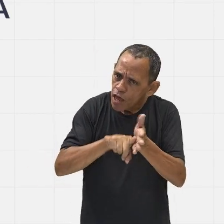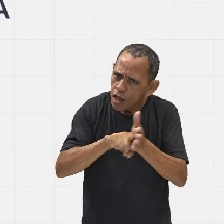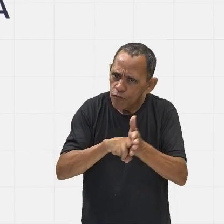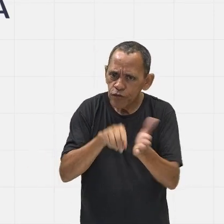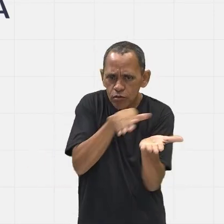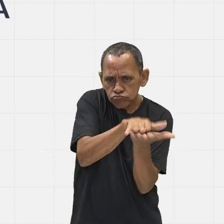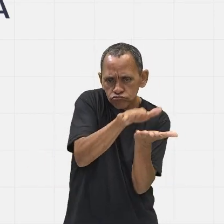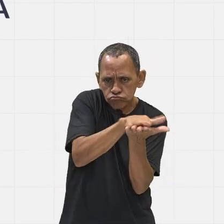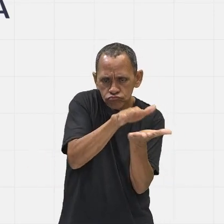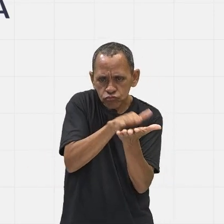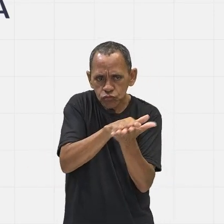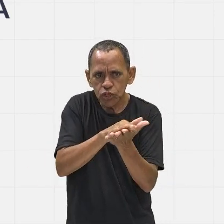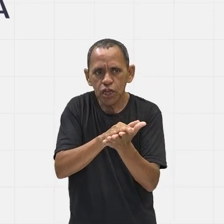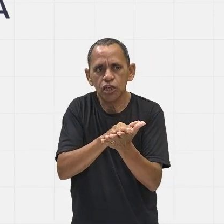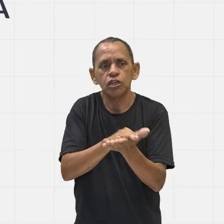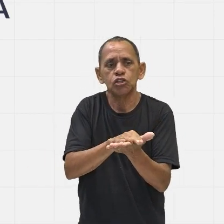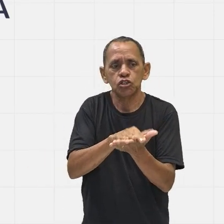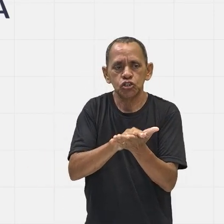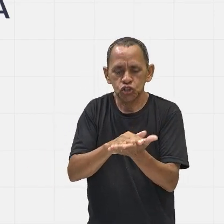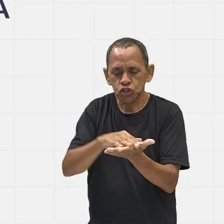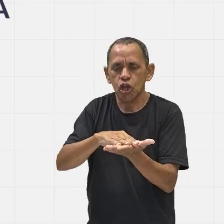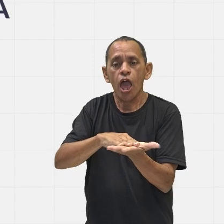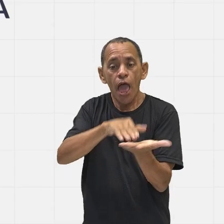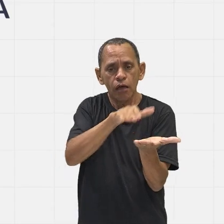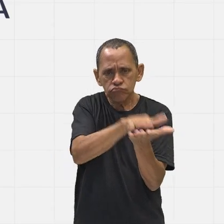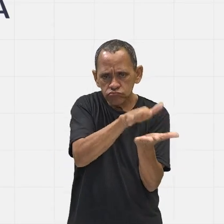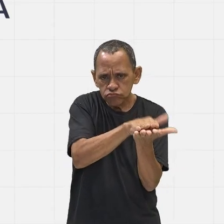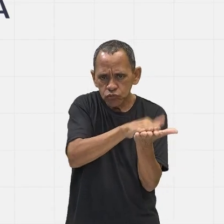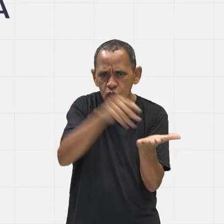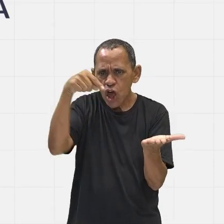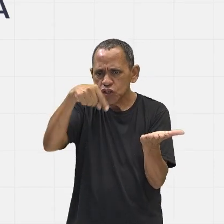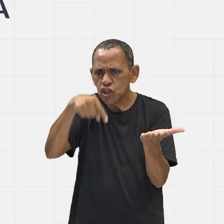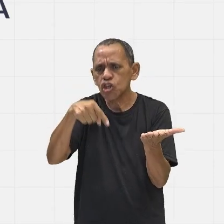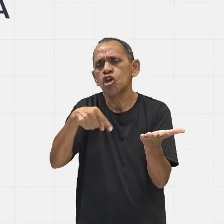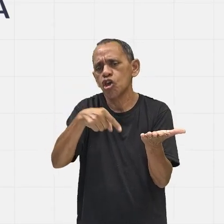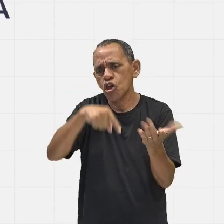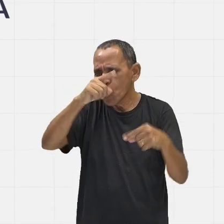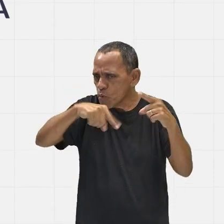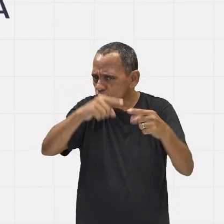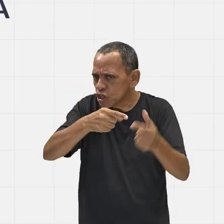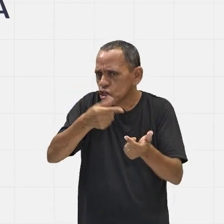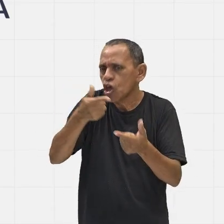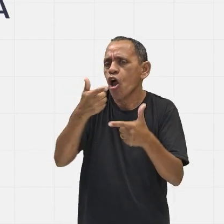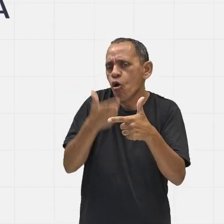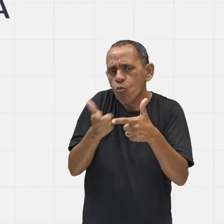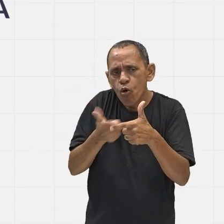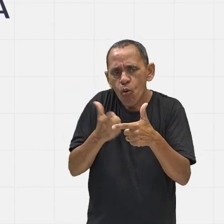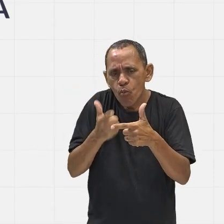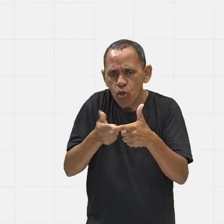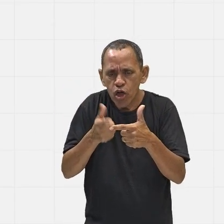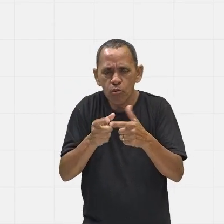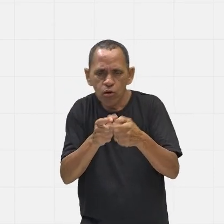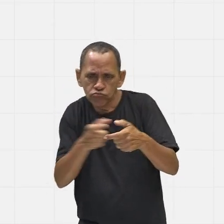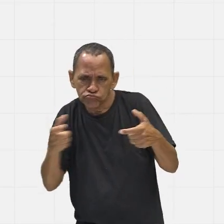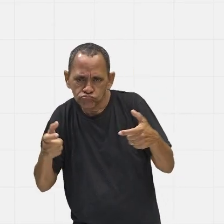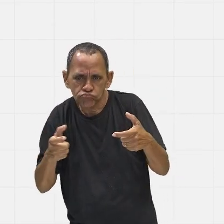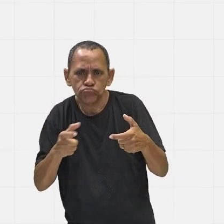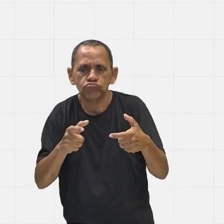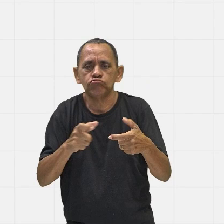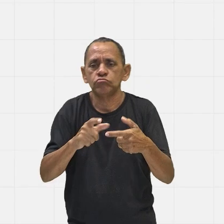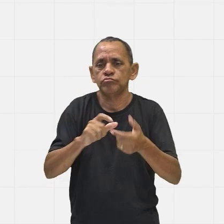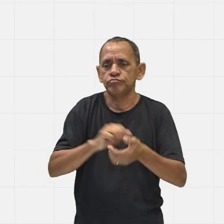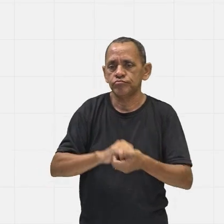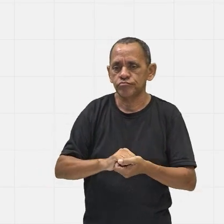né? Verifique se tem algum papel que esteja ali preso ou algo do tipo. Vamos ver mais uma possível solução